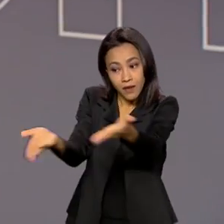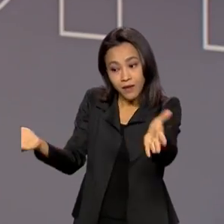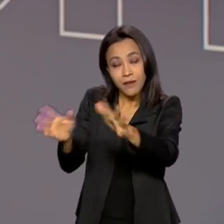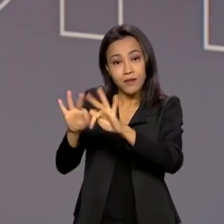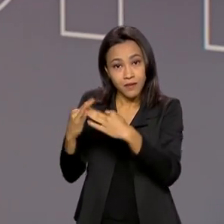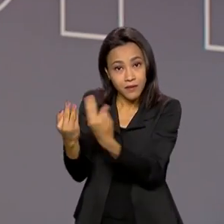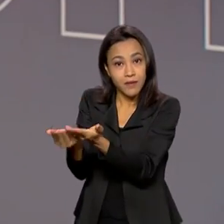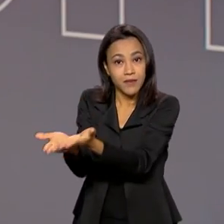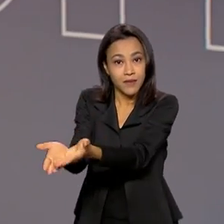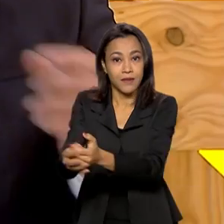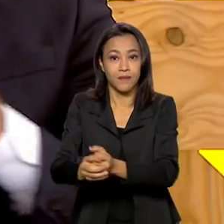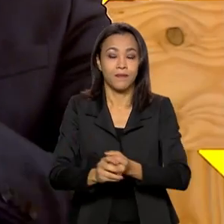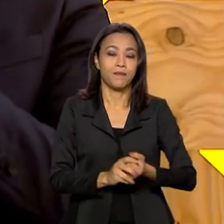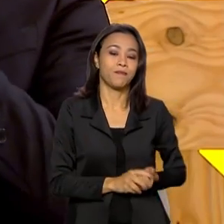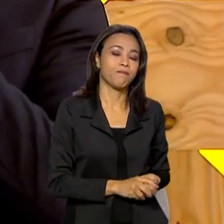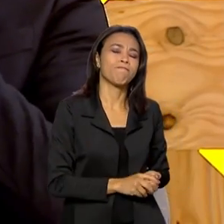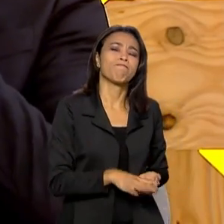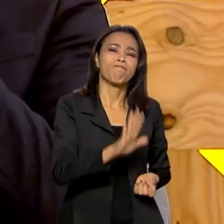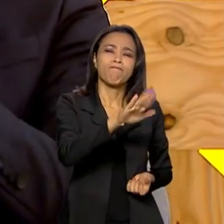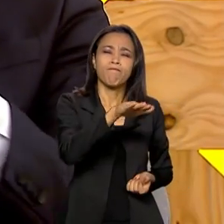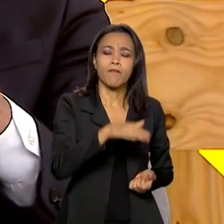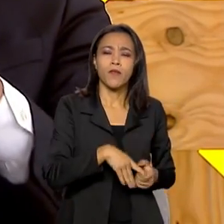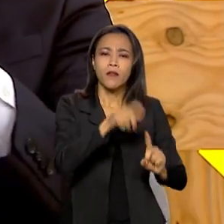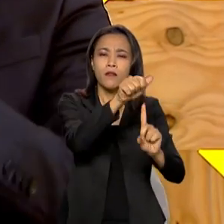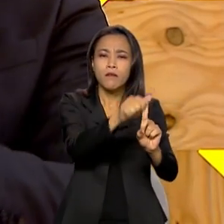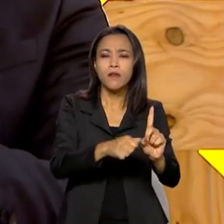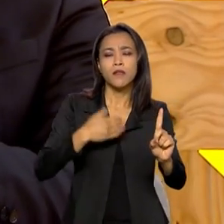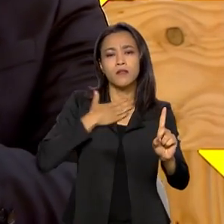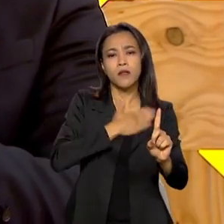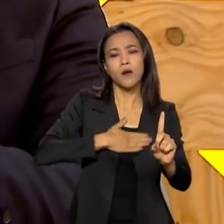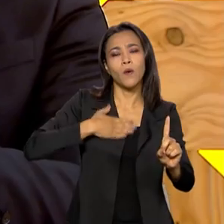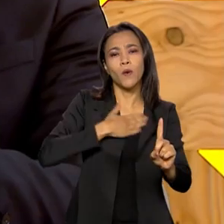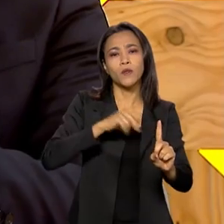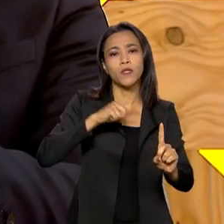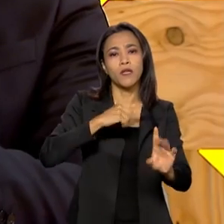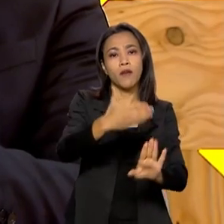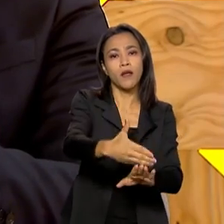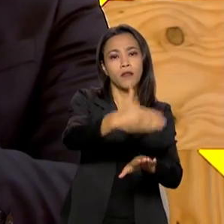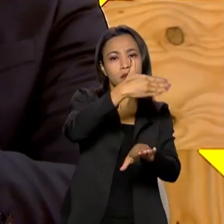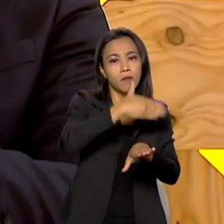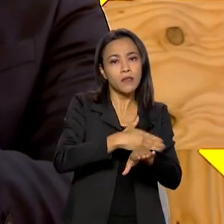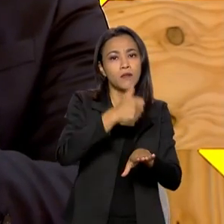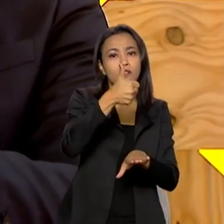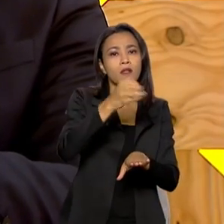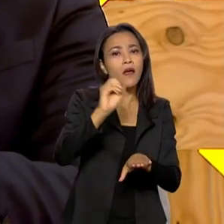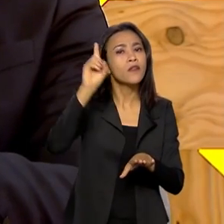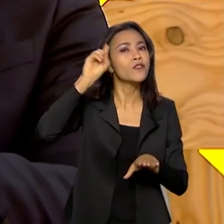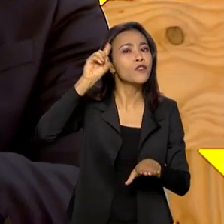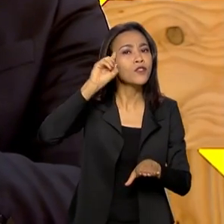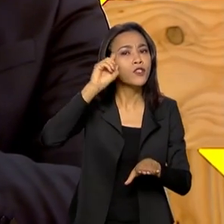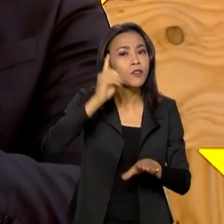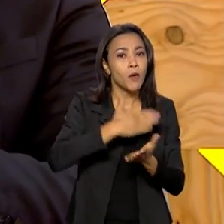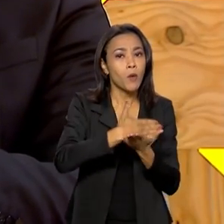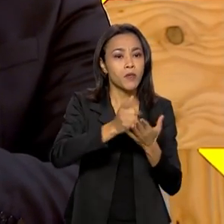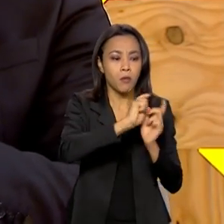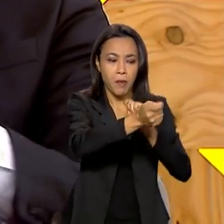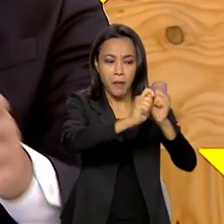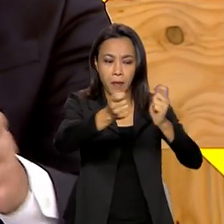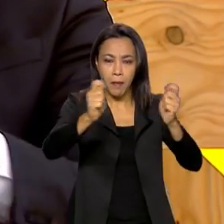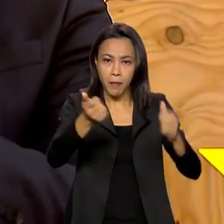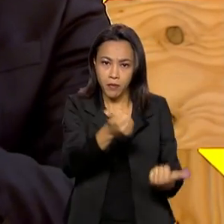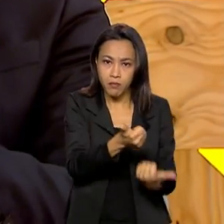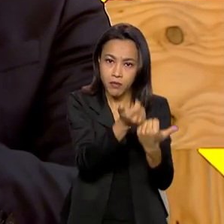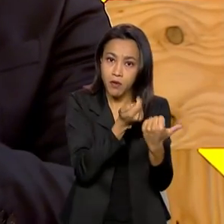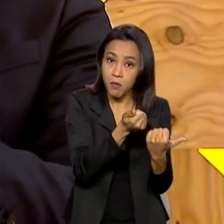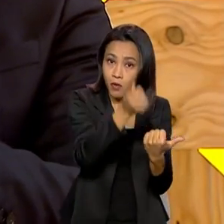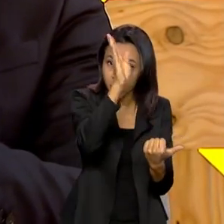social bom em agosto houve uma antecipação de 10 dias no calendário de de pagamentos do auxílio Brasil eh Por que